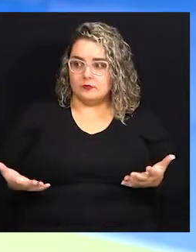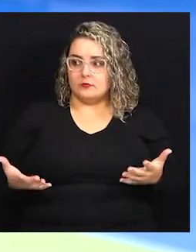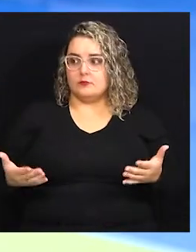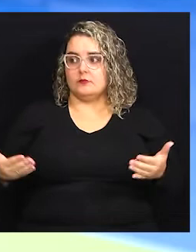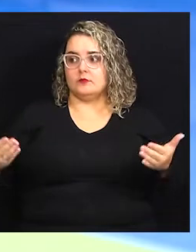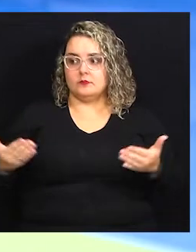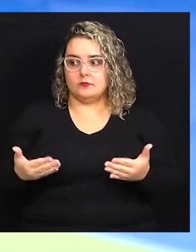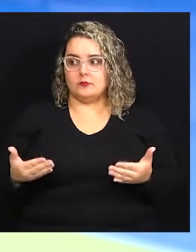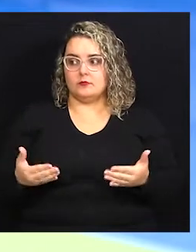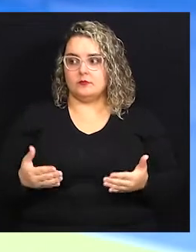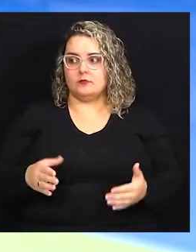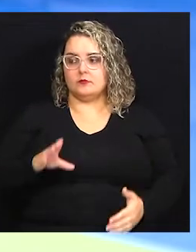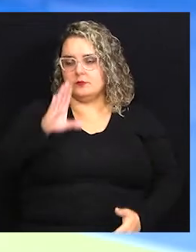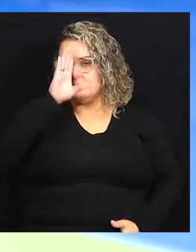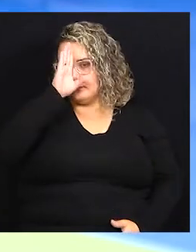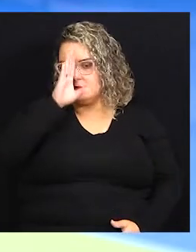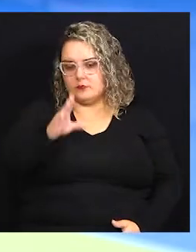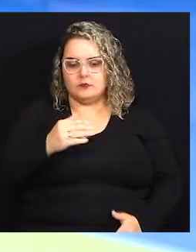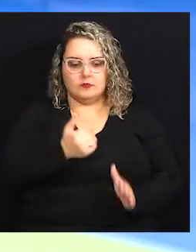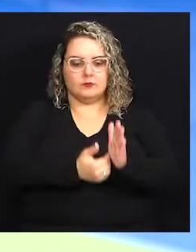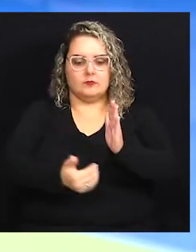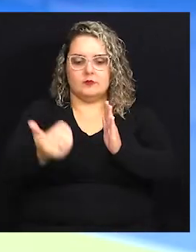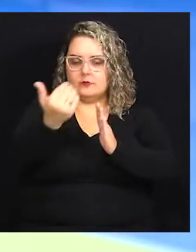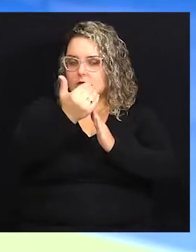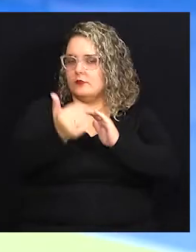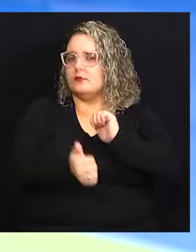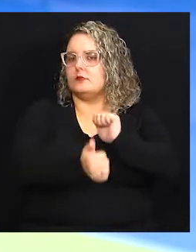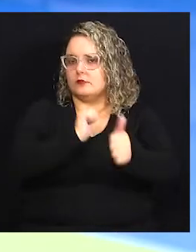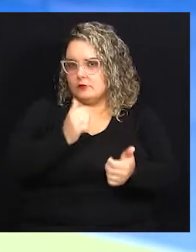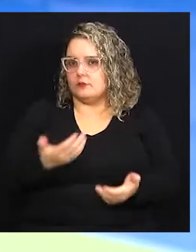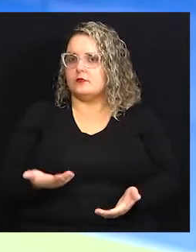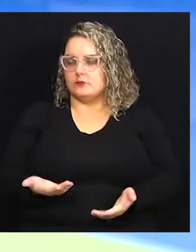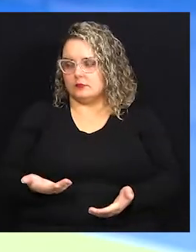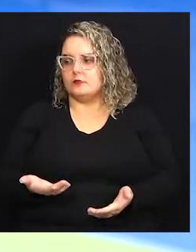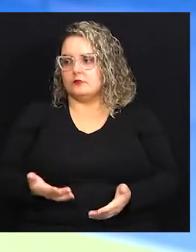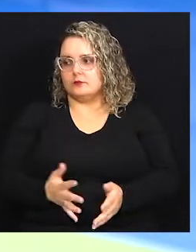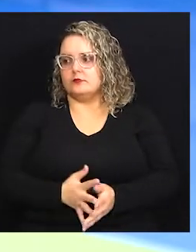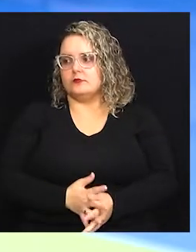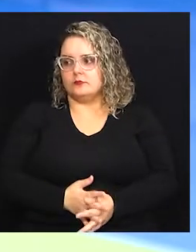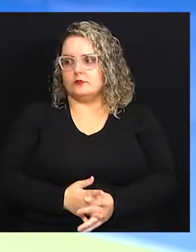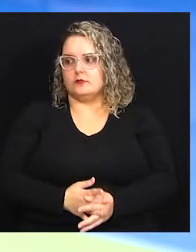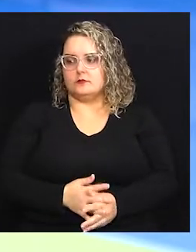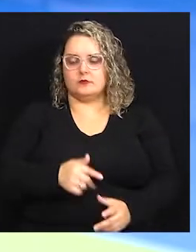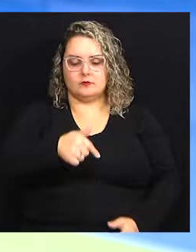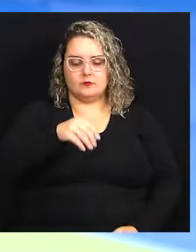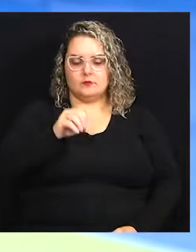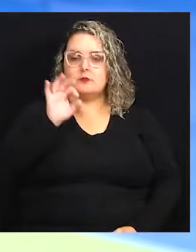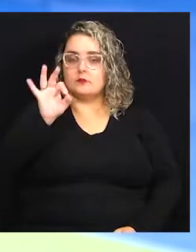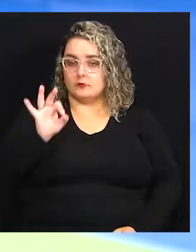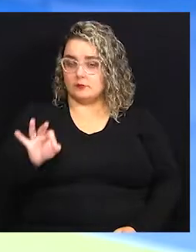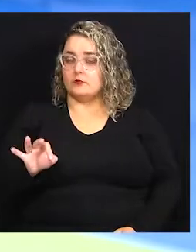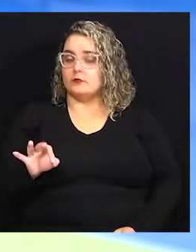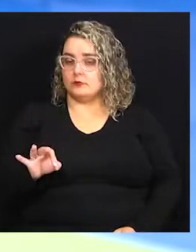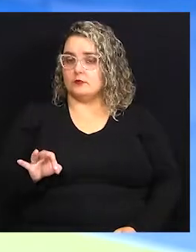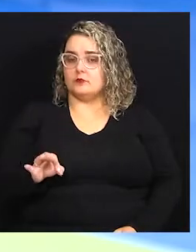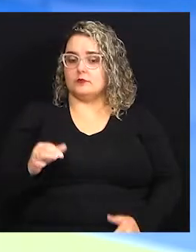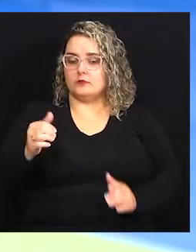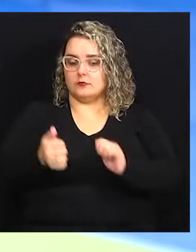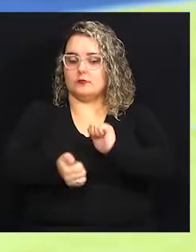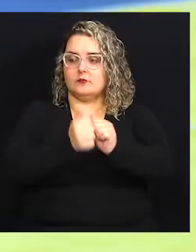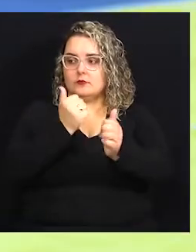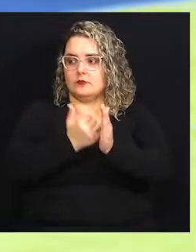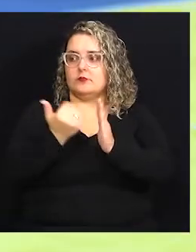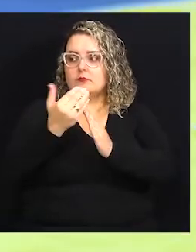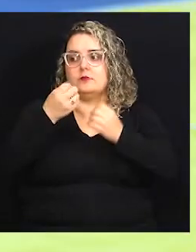hoje primordial para um atleta de alto rendimento. Tá? Inclusive eu coloco ela como 70% para um atleta de alto rendimento estar bem